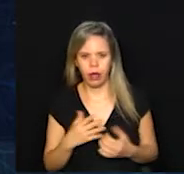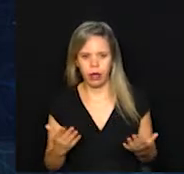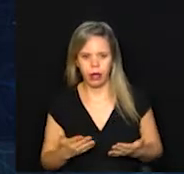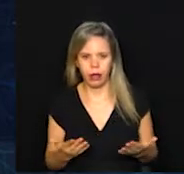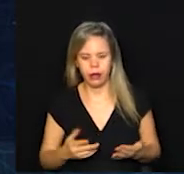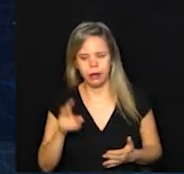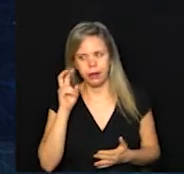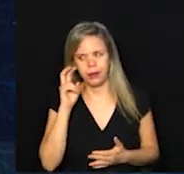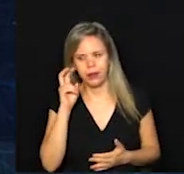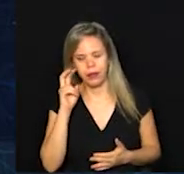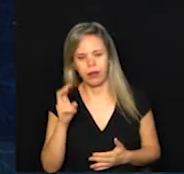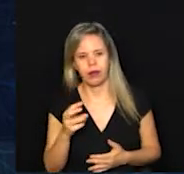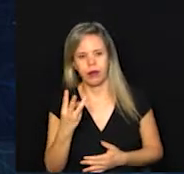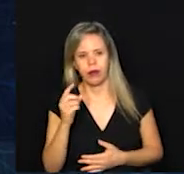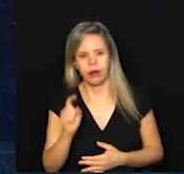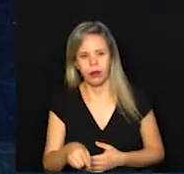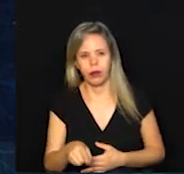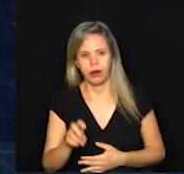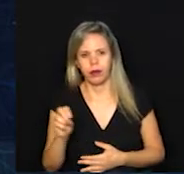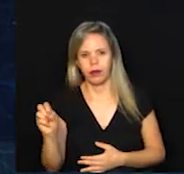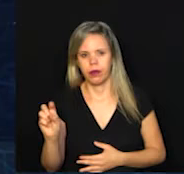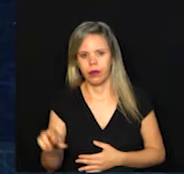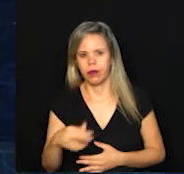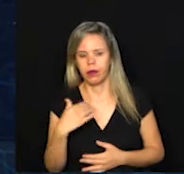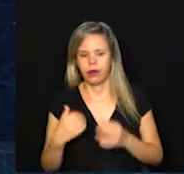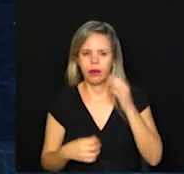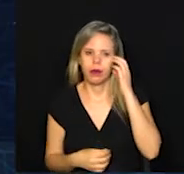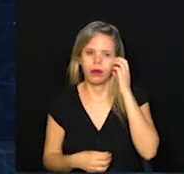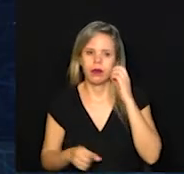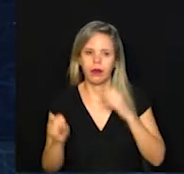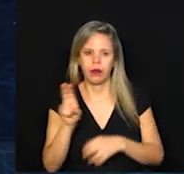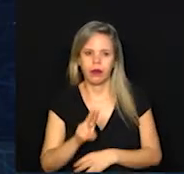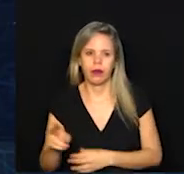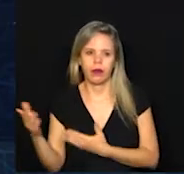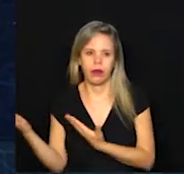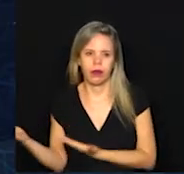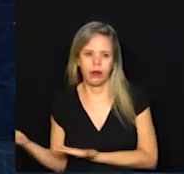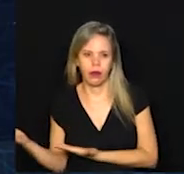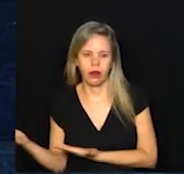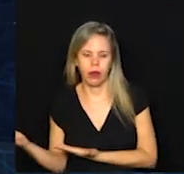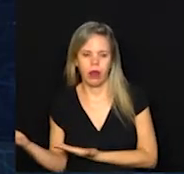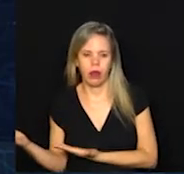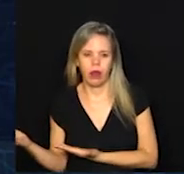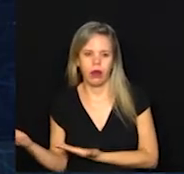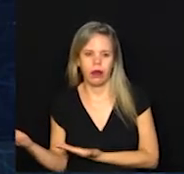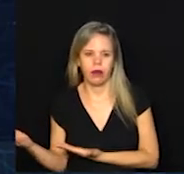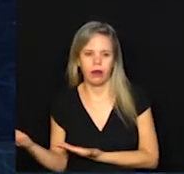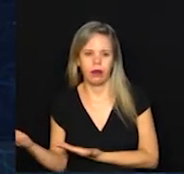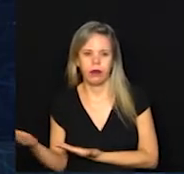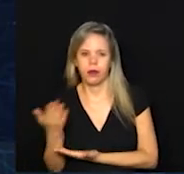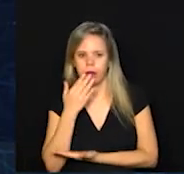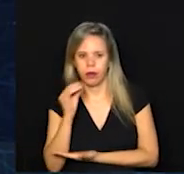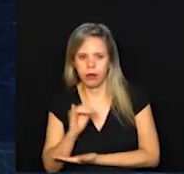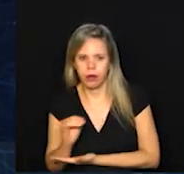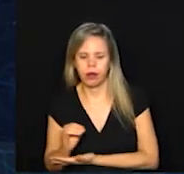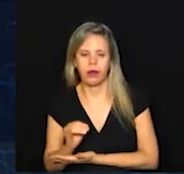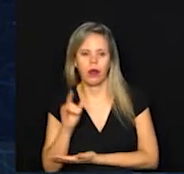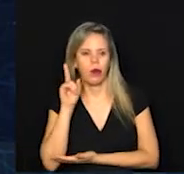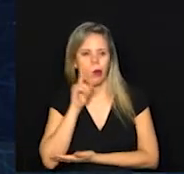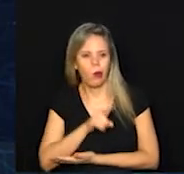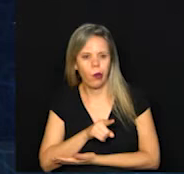esta quinta-feira, 3.005 óbitos. Sumaré, 688, na sequência aparecem